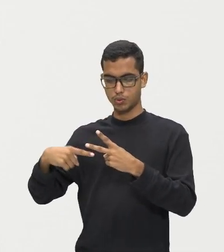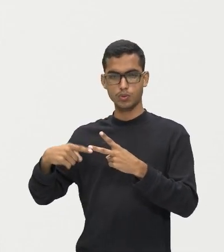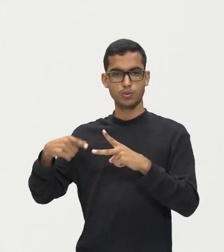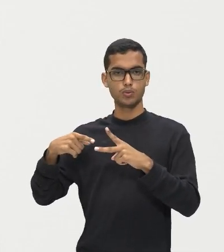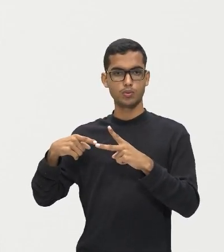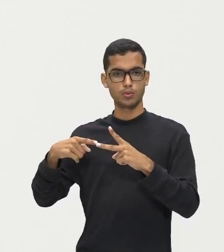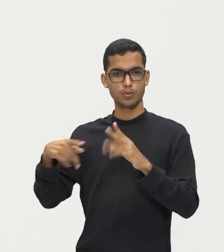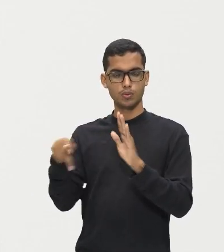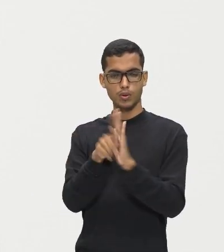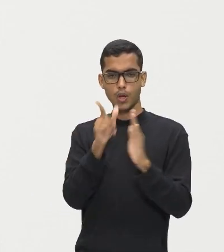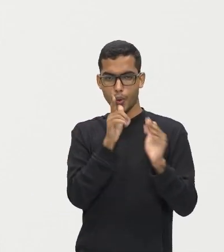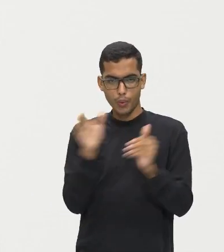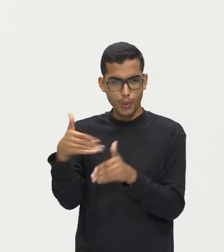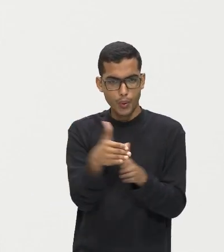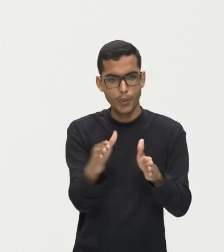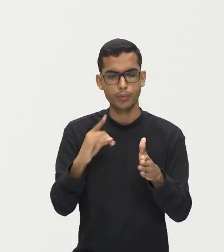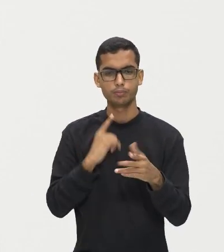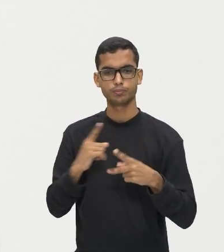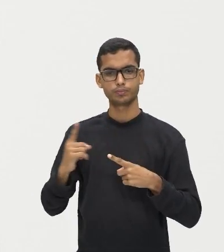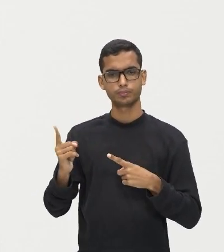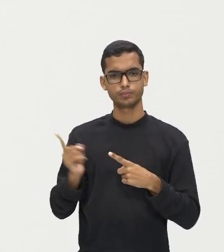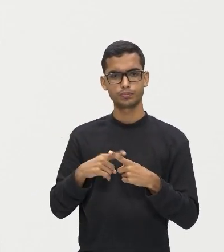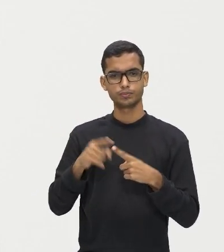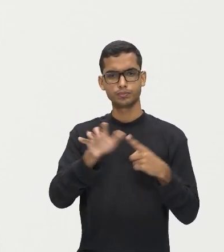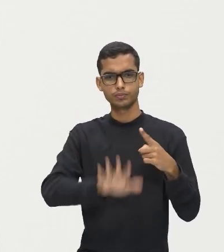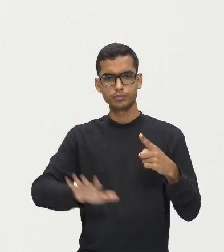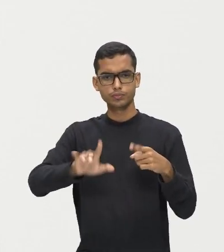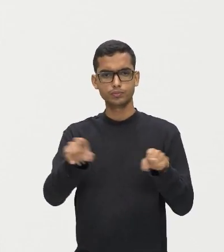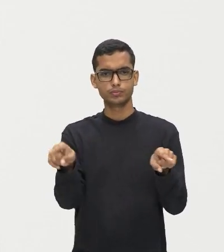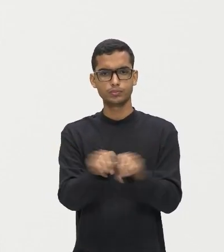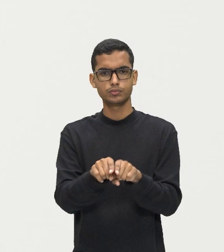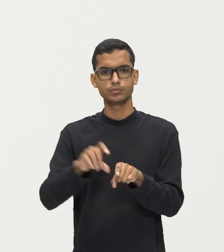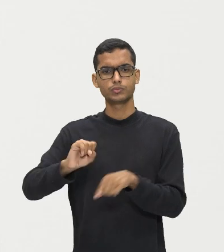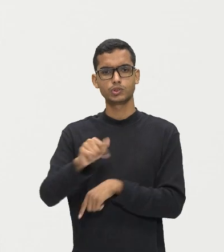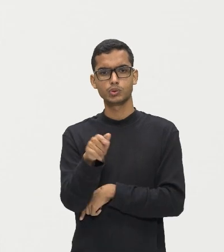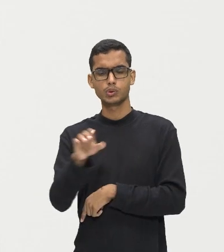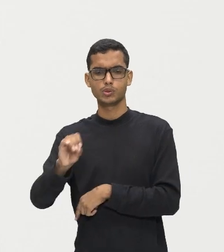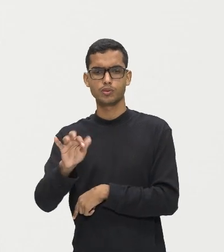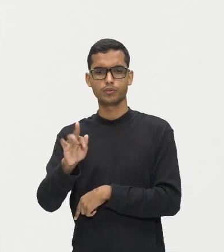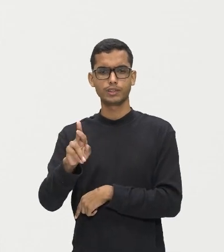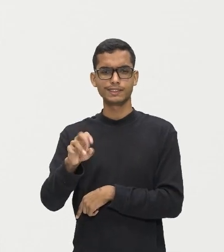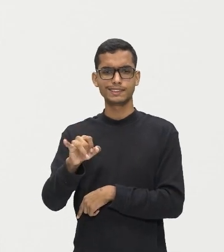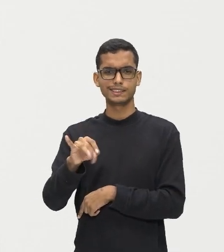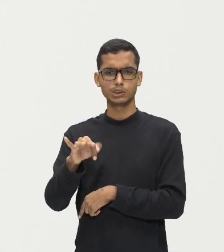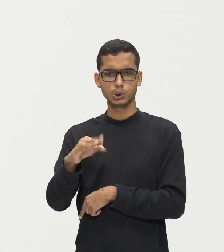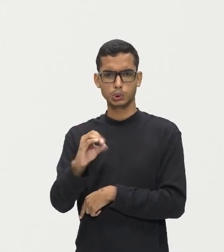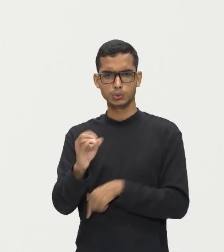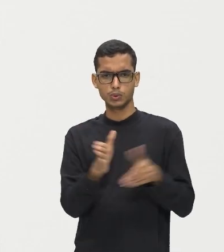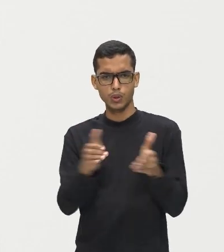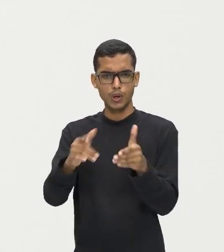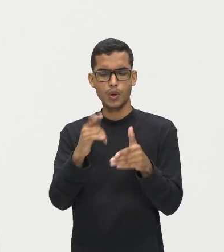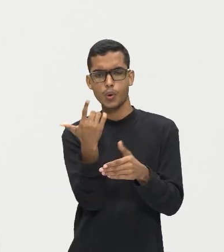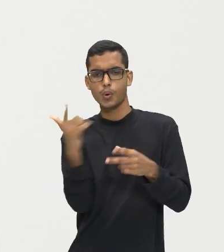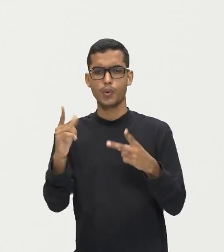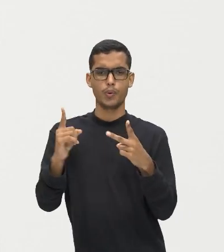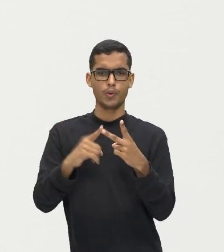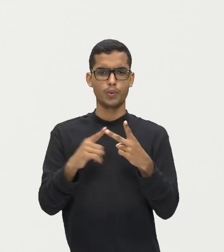hidrográficas. Uma que é a região hidrográfica do São Francisco e a outra é